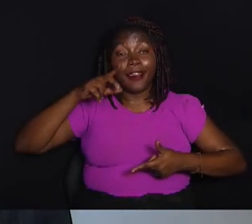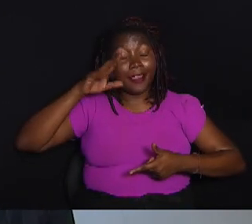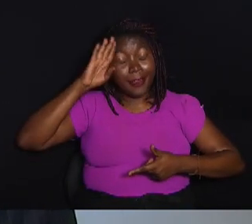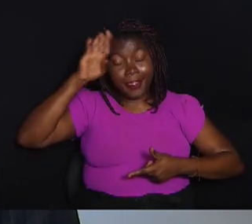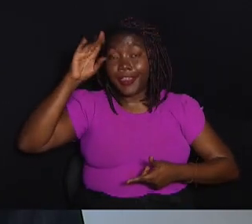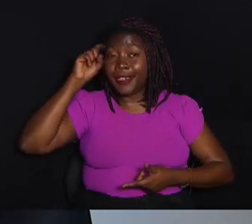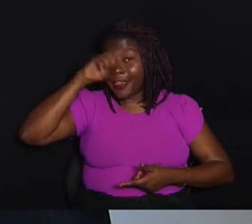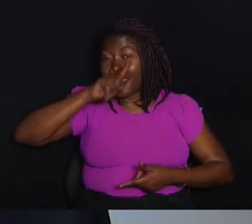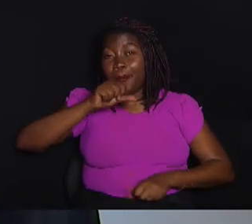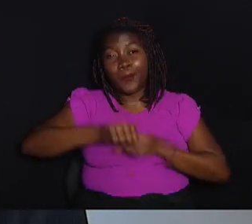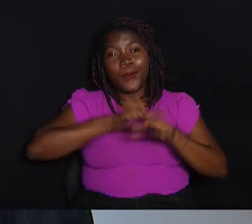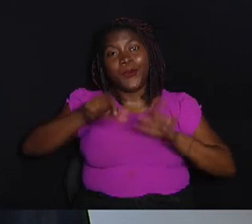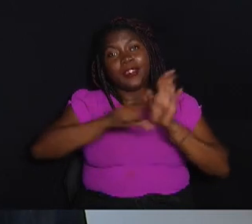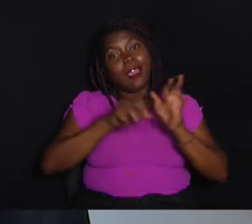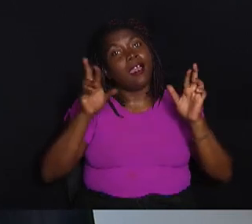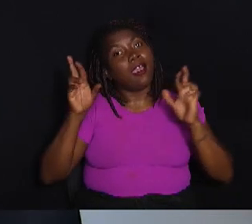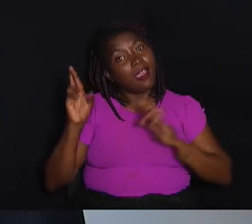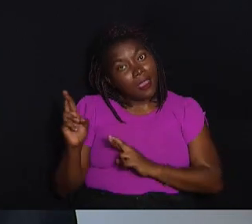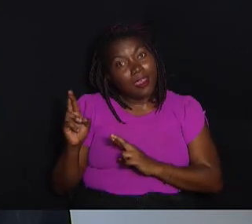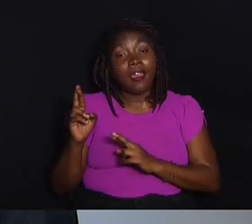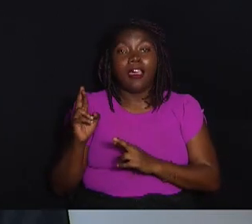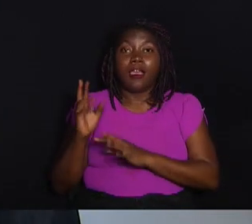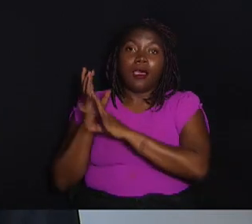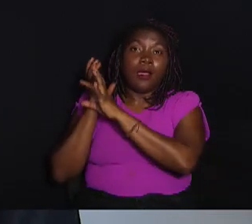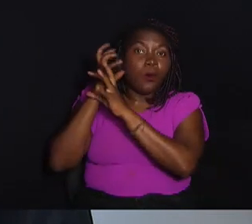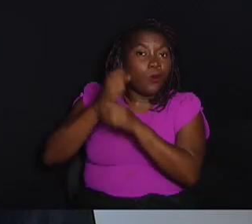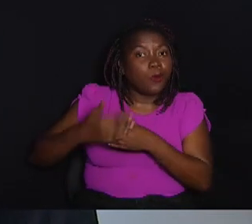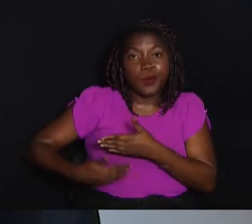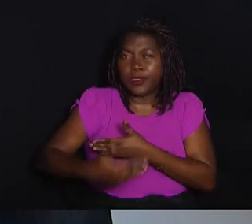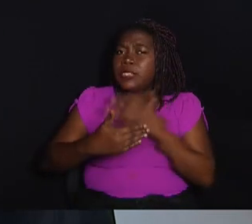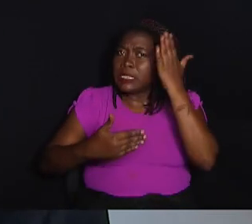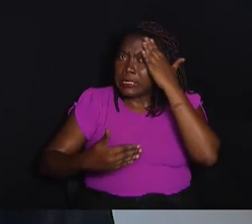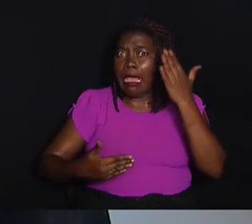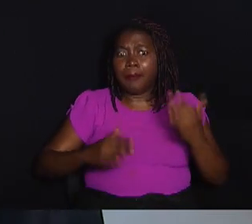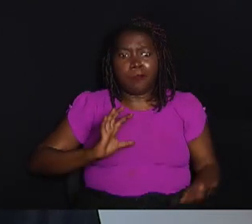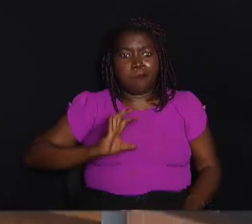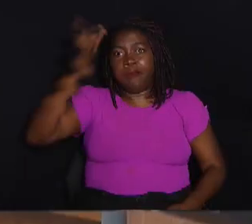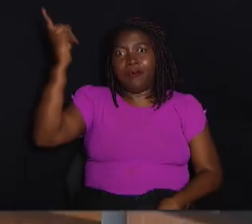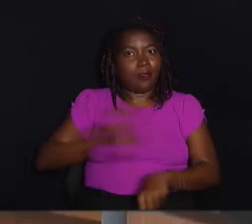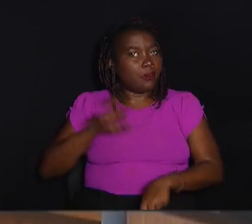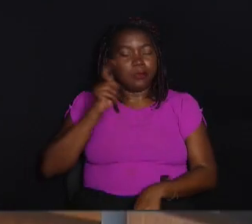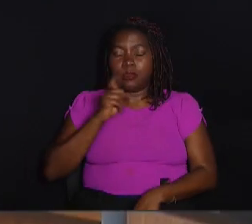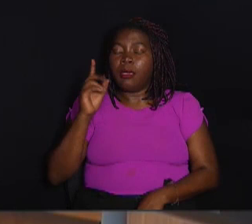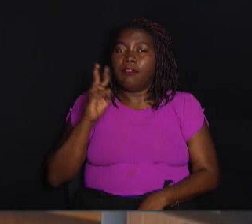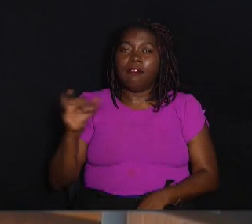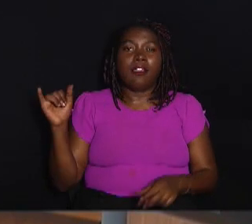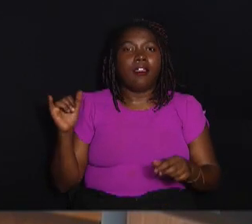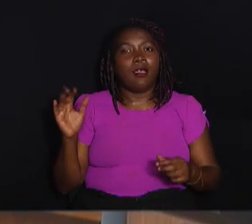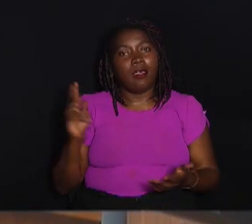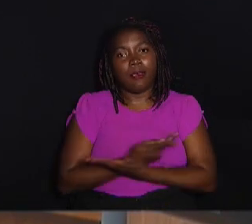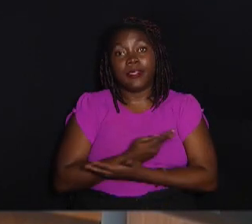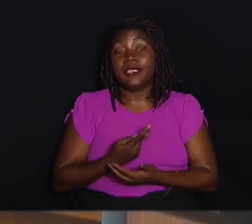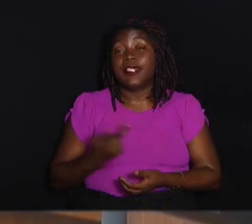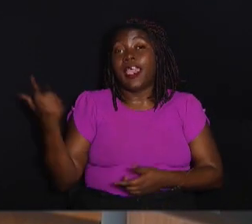eh e a gente espera que ao longo do tempo a gente sabe que não é uma tarefa do dia paraa noite isso vai acontecendo o resultado do primeiro ano